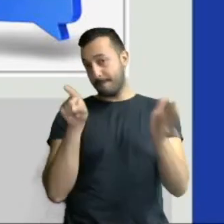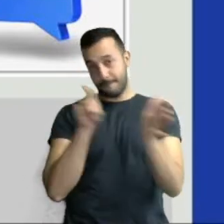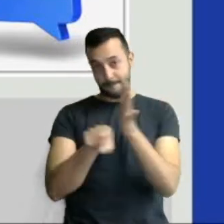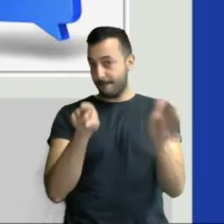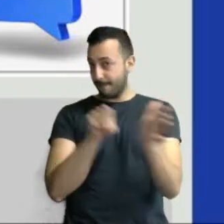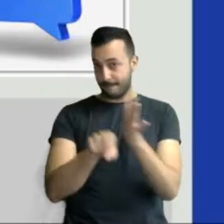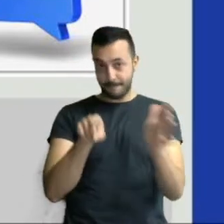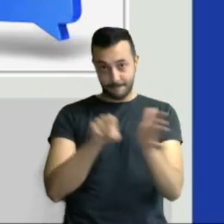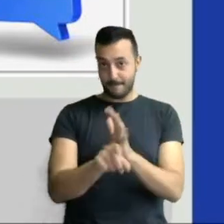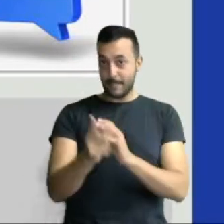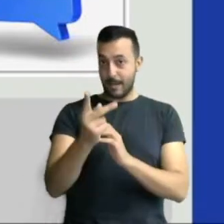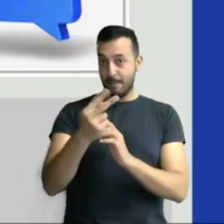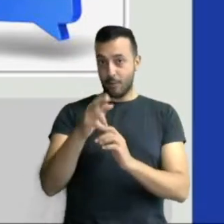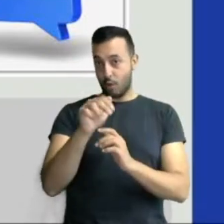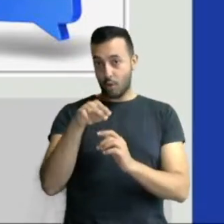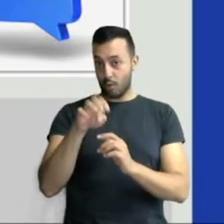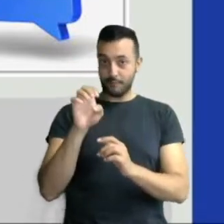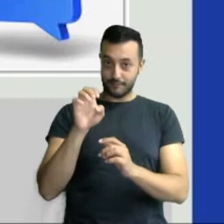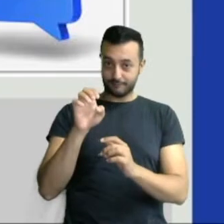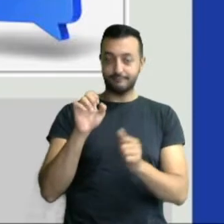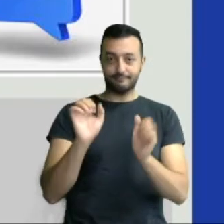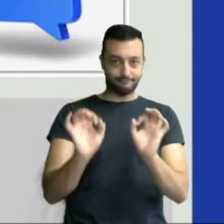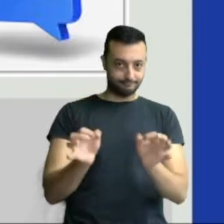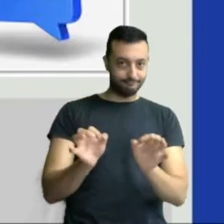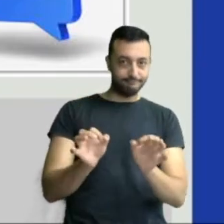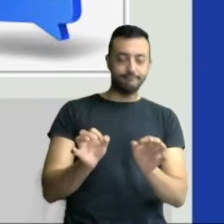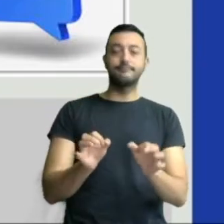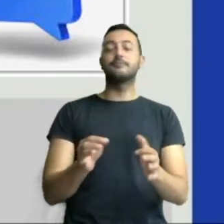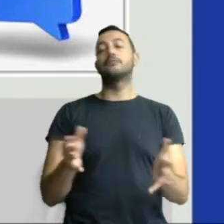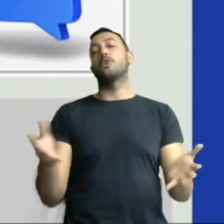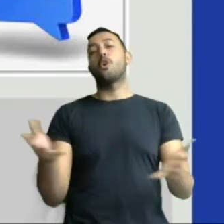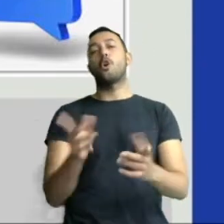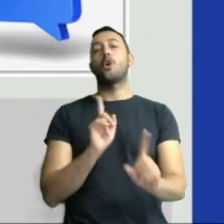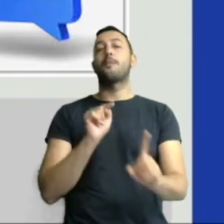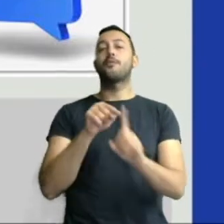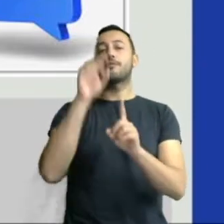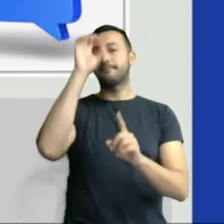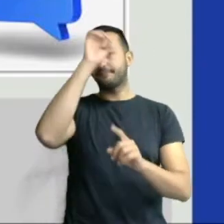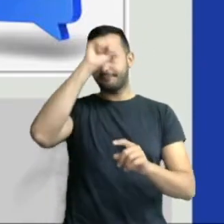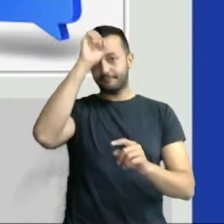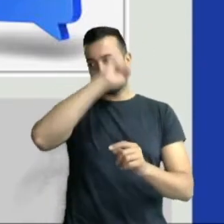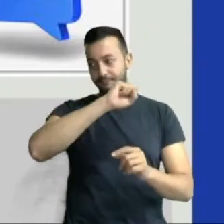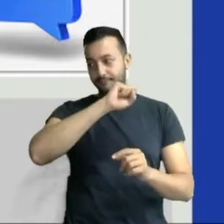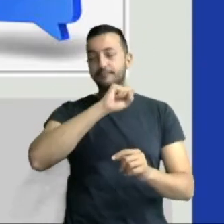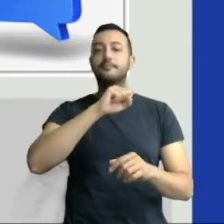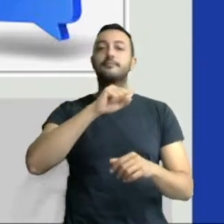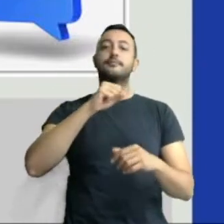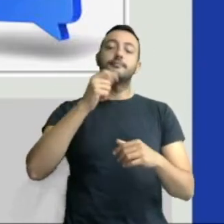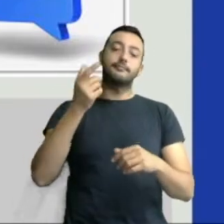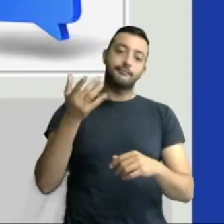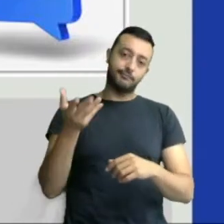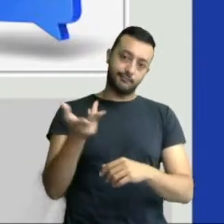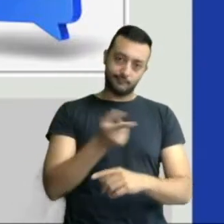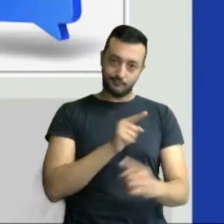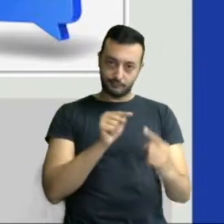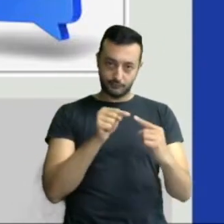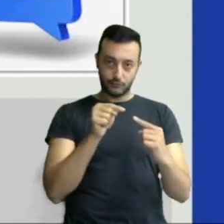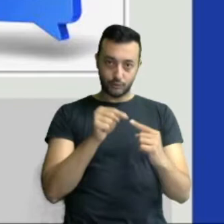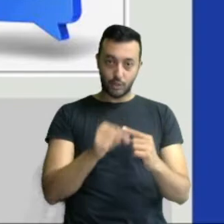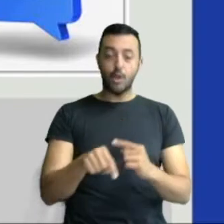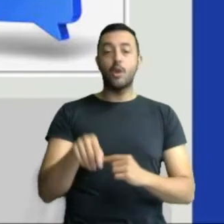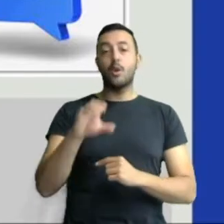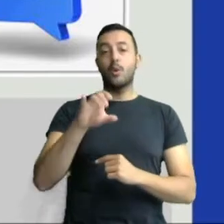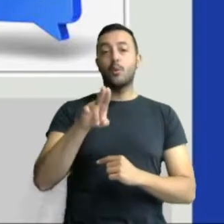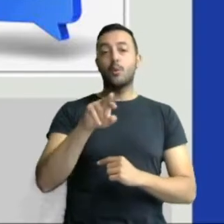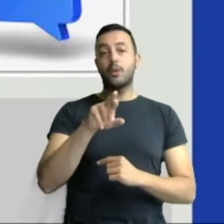pronomes interrogativos, certo? Temos aqui o nosso objetivo de aprendizagem e habilidade do currículo de